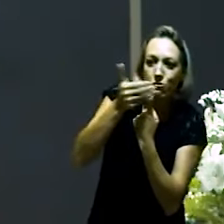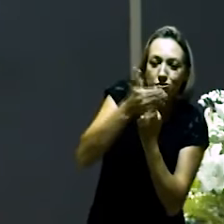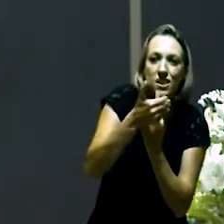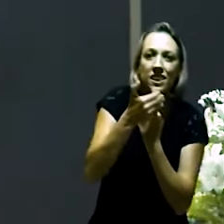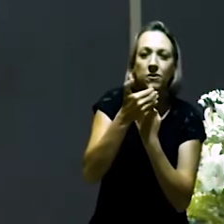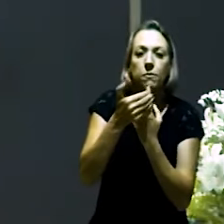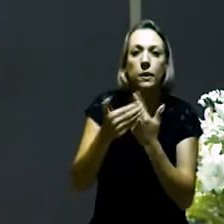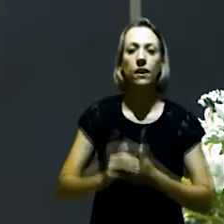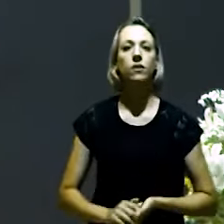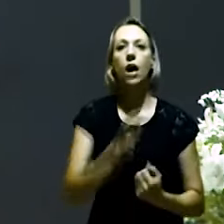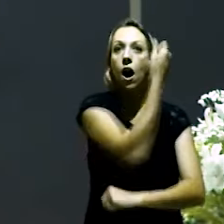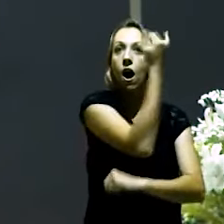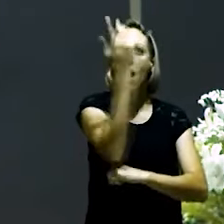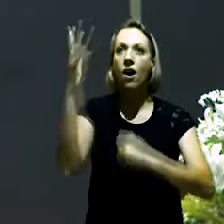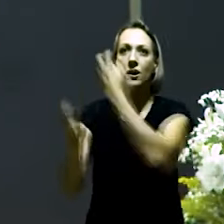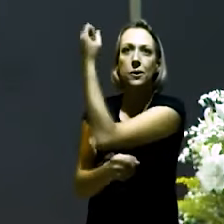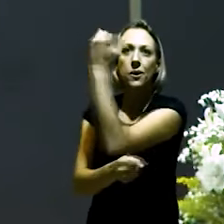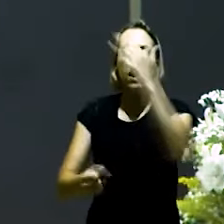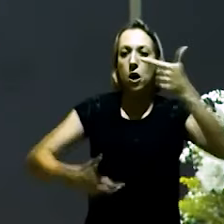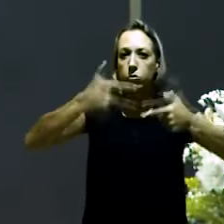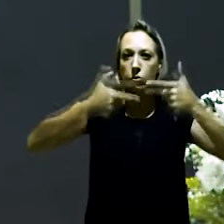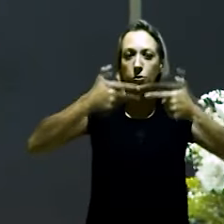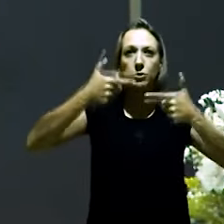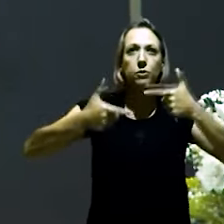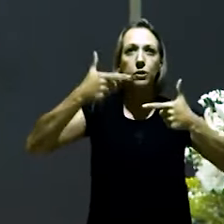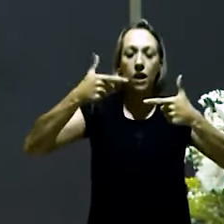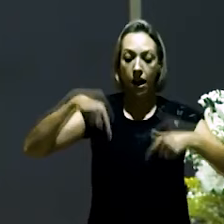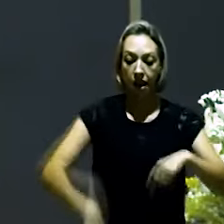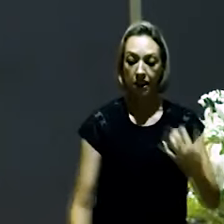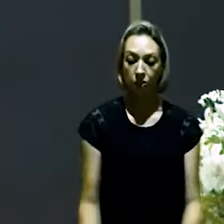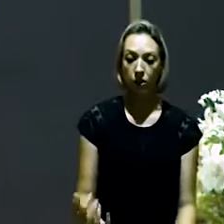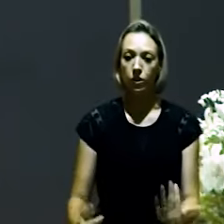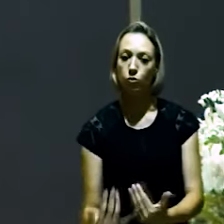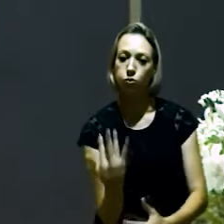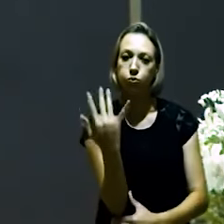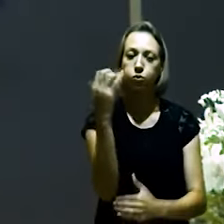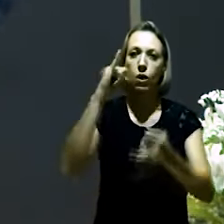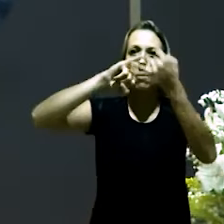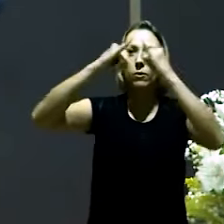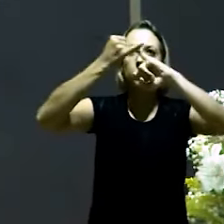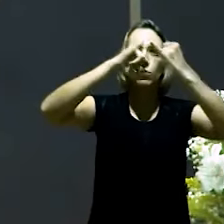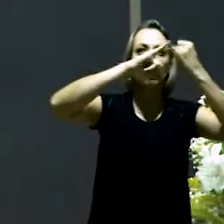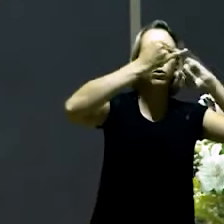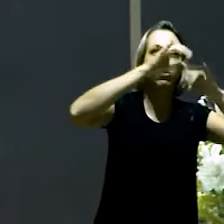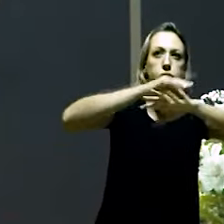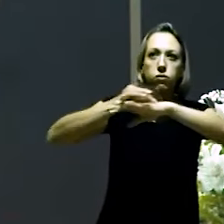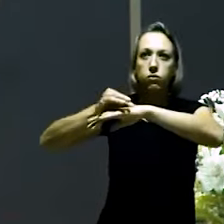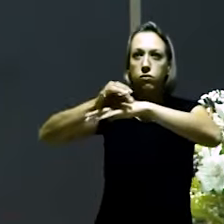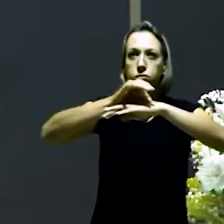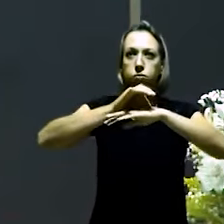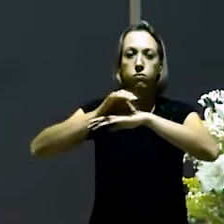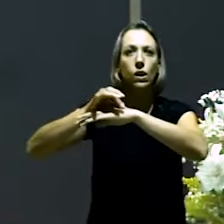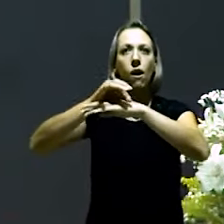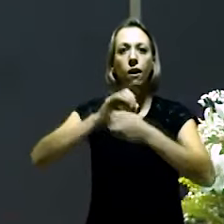contra o homem e Deus disse, a partir de agora o chão vai brotar cardos e espinhos. E a verdade é que desde a queda,